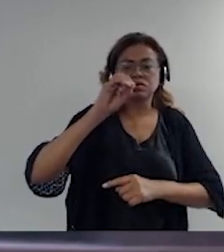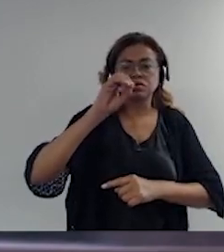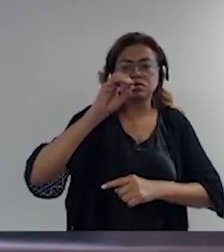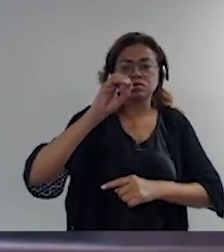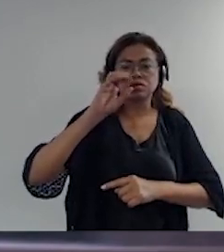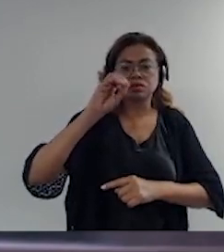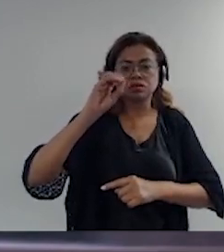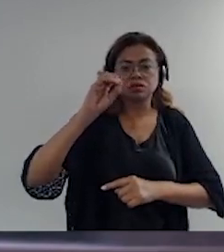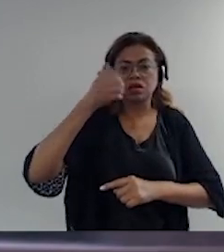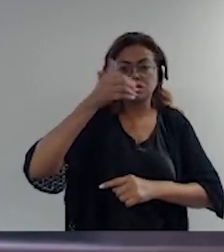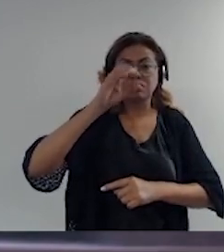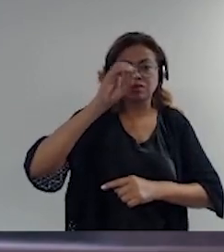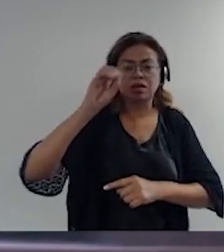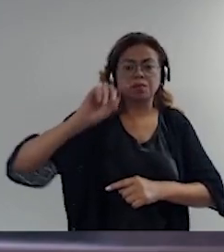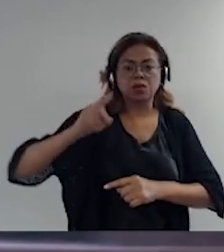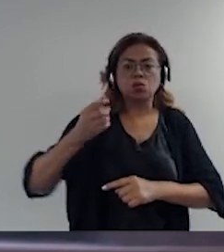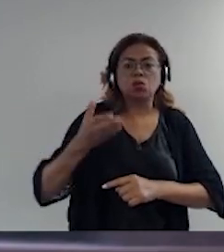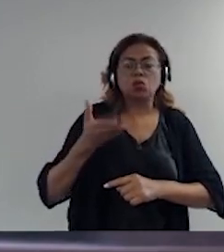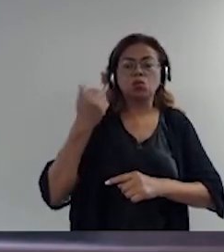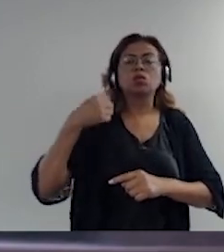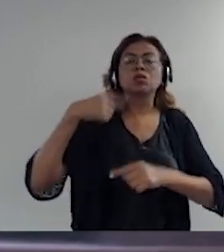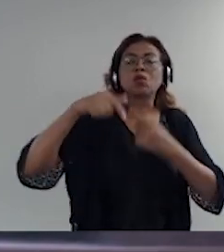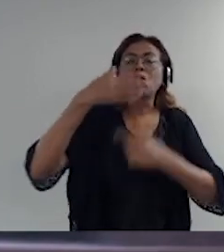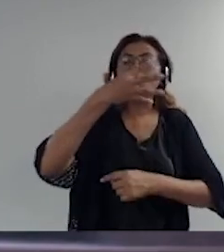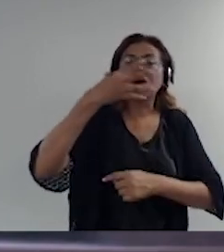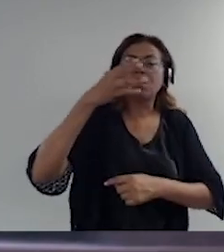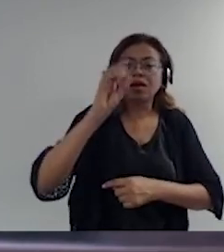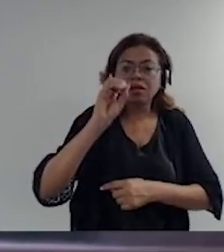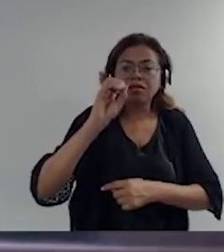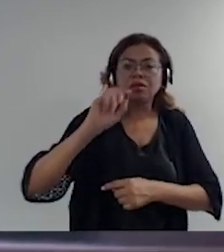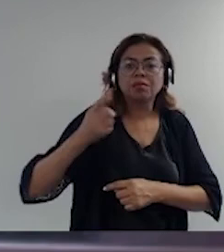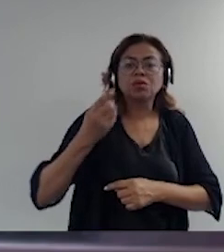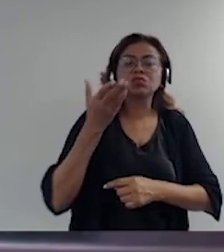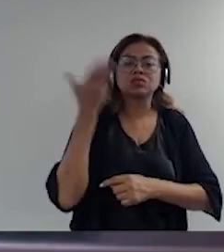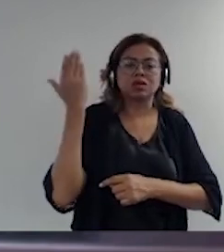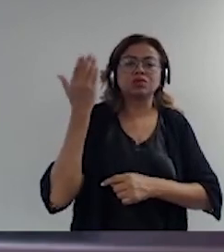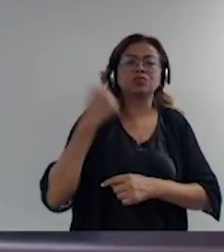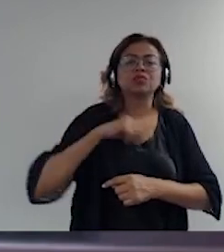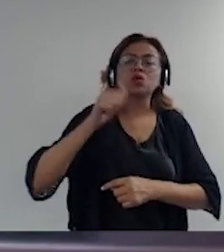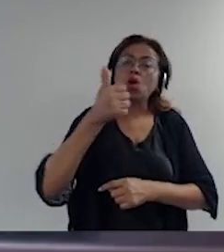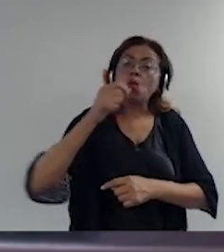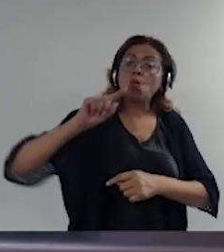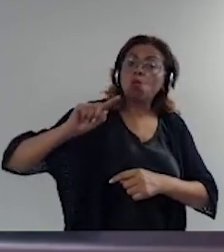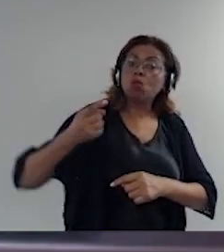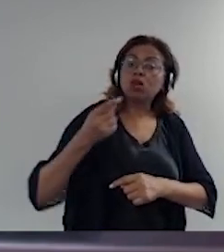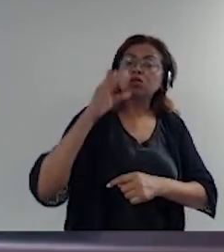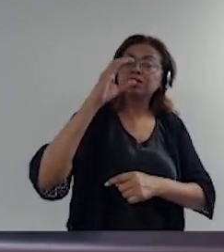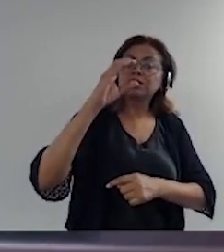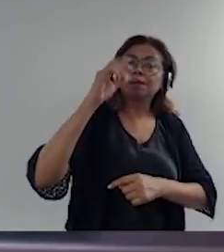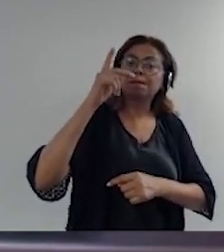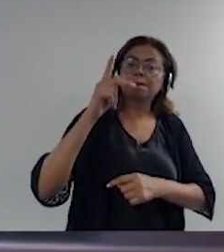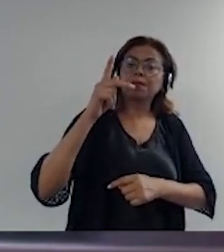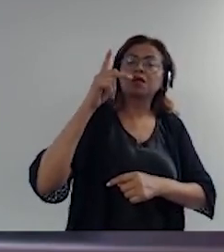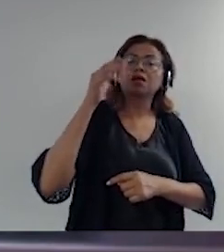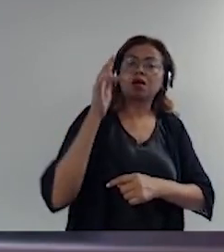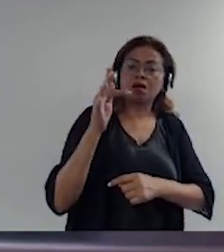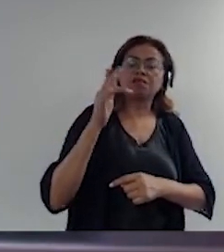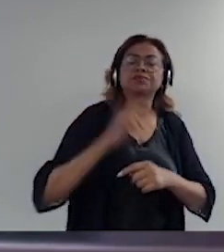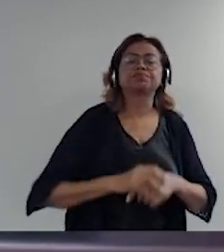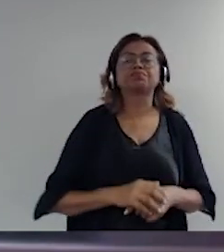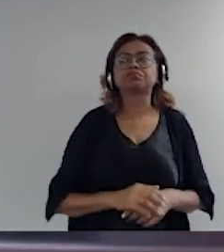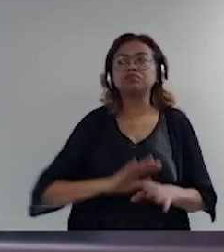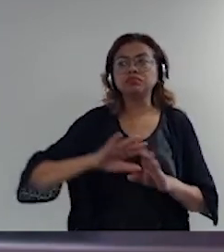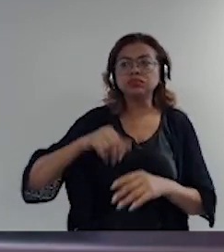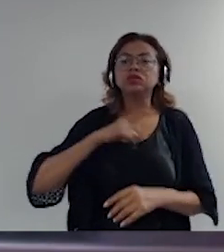são 2,4, mas mais ou menos 2,1 milhões de CPF. E aproveitando a oportunidade, eu queria perguntar para o Marcelo se